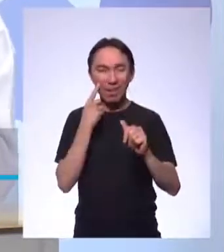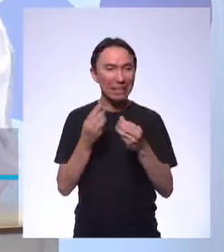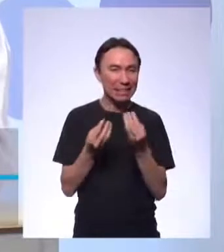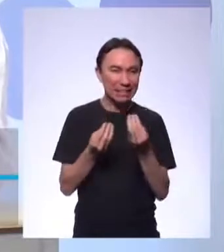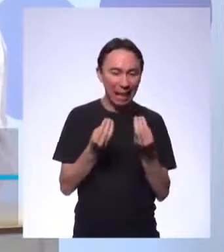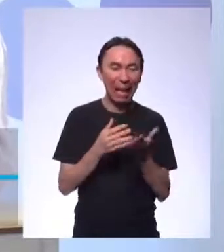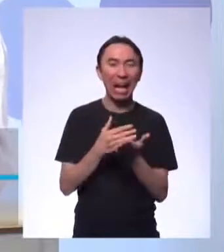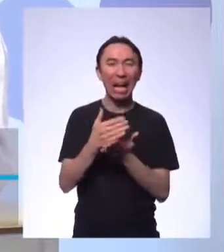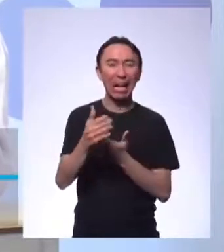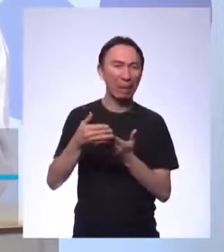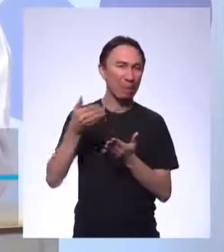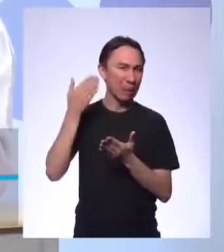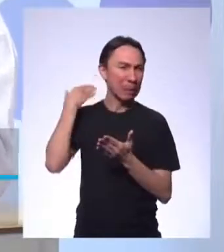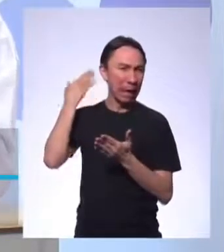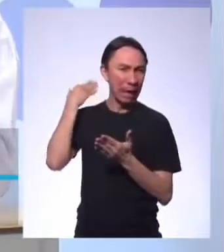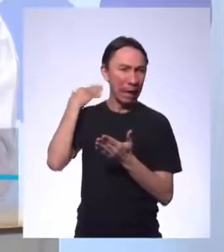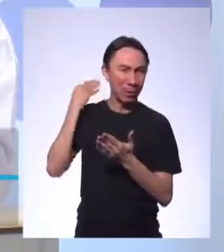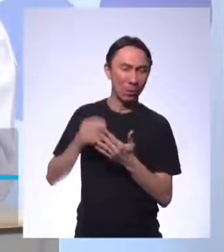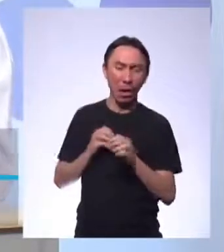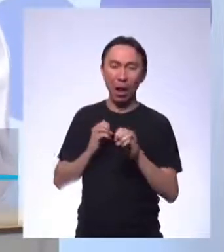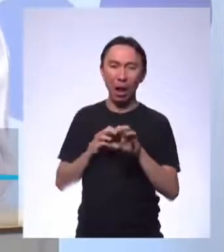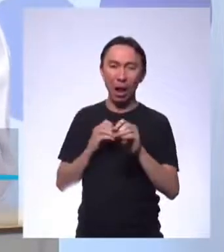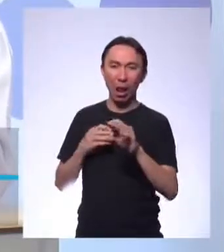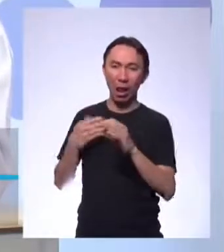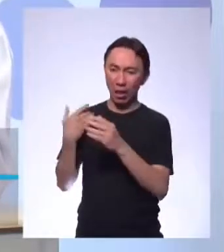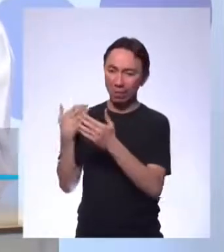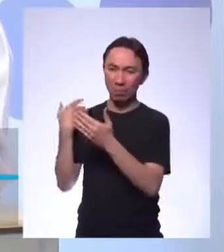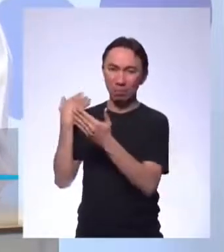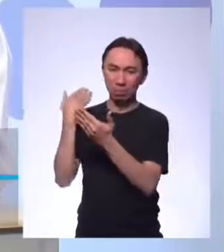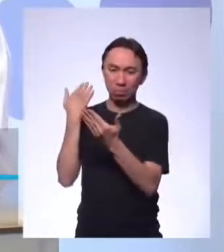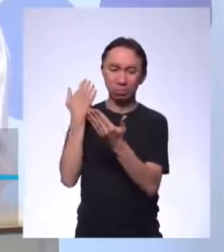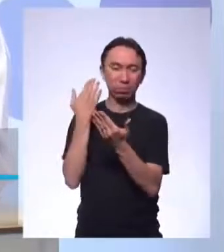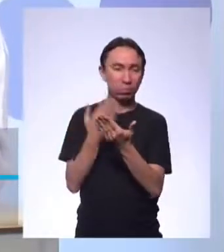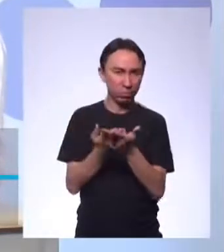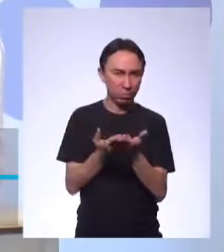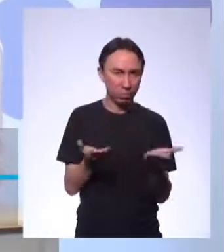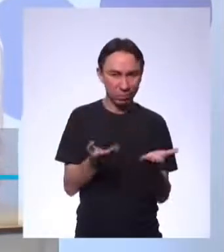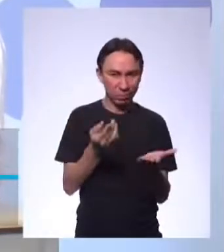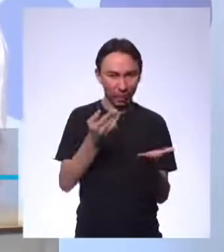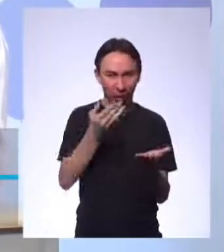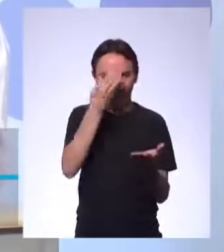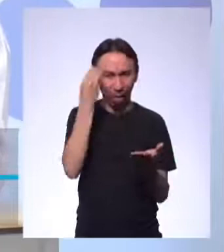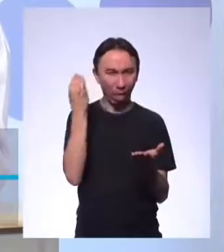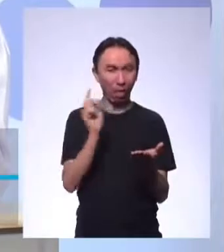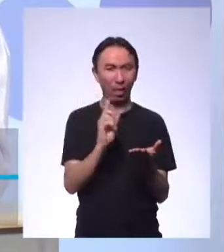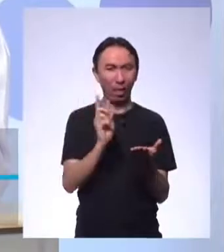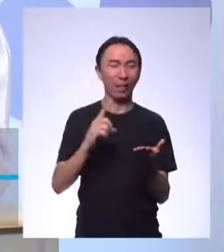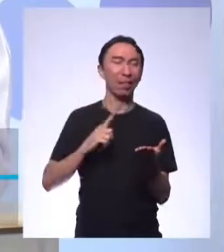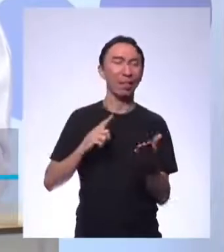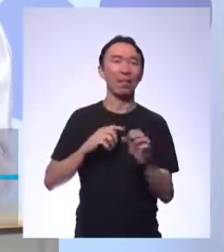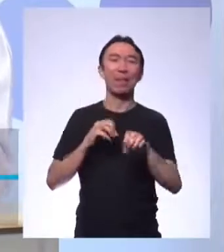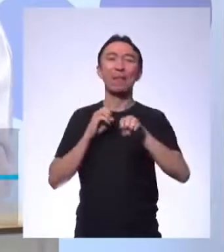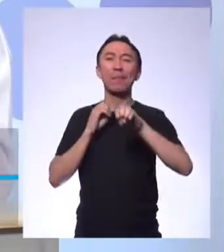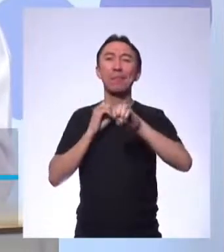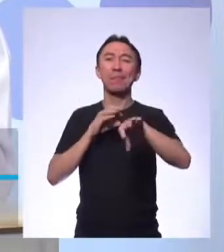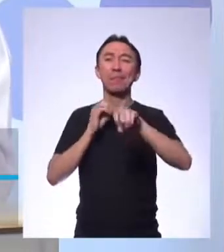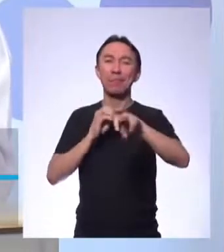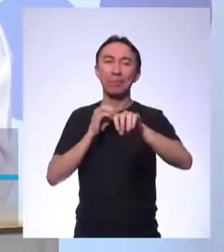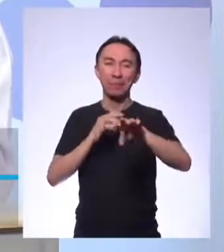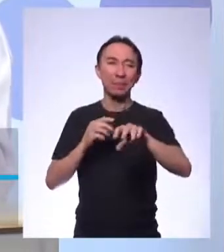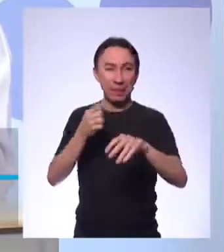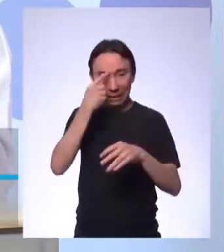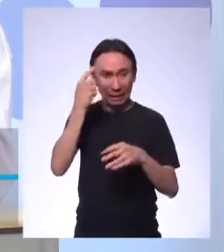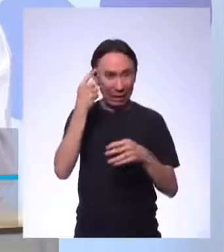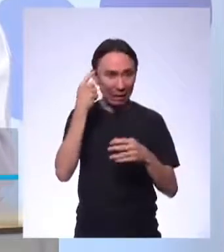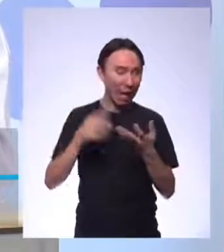das aulas que eu vinha dando, mas não pensam que eu esqueci, tá? Na aula anterior eu falei que haveria uma continuidade sobre extinção, porque eu me alonguei